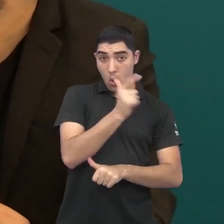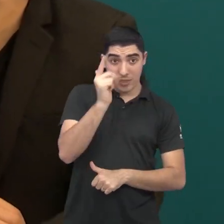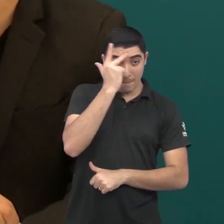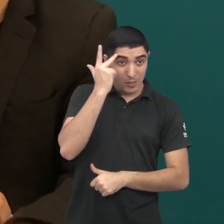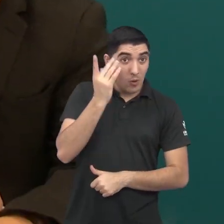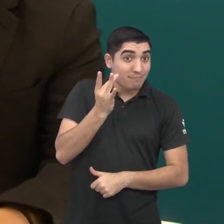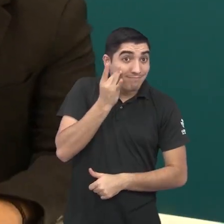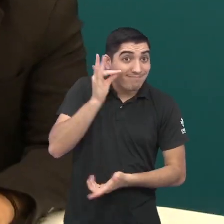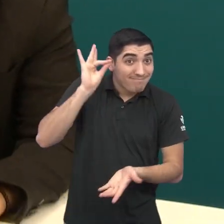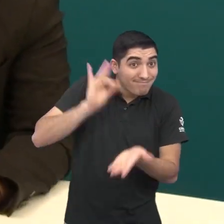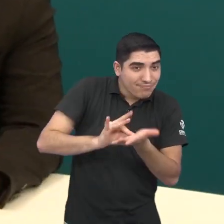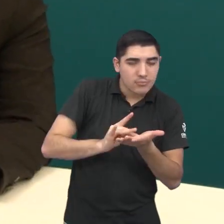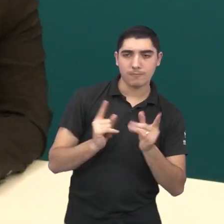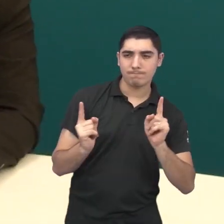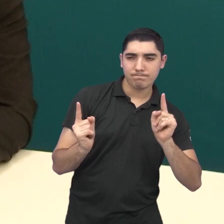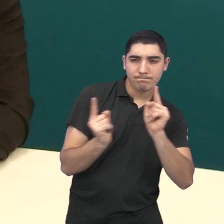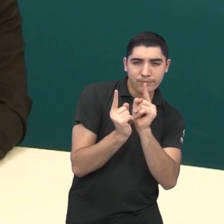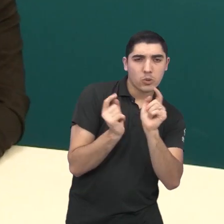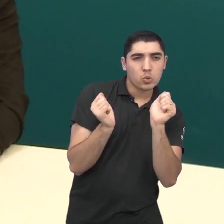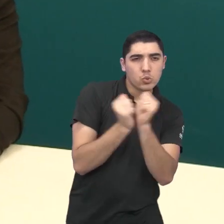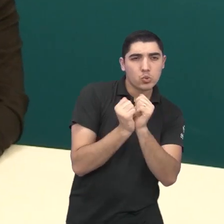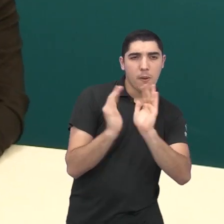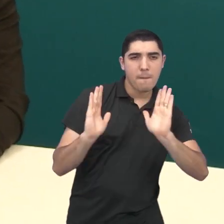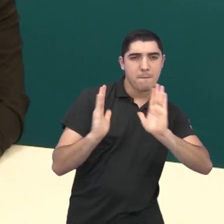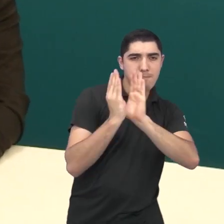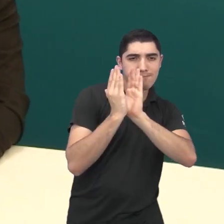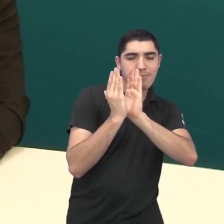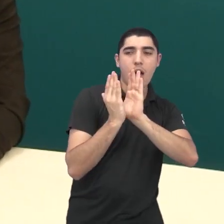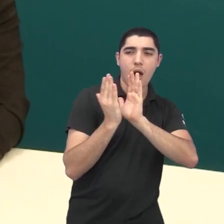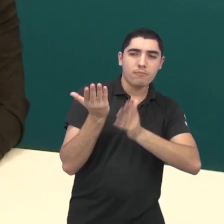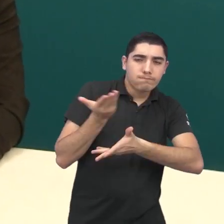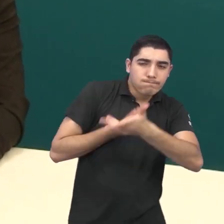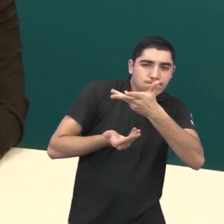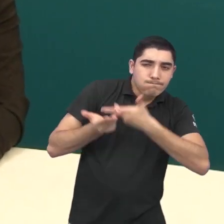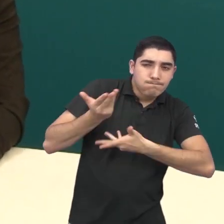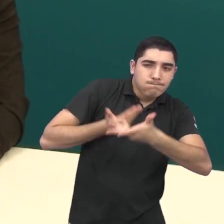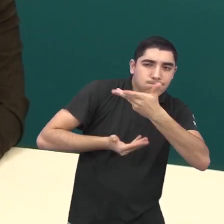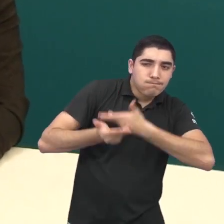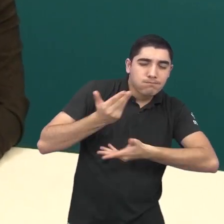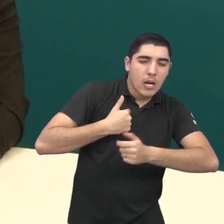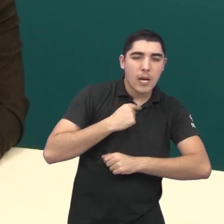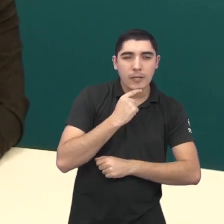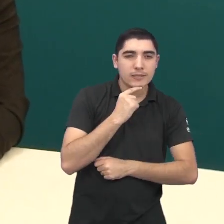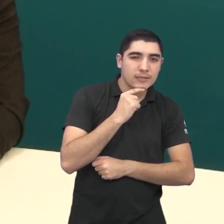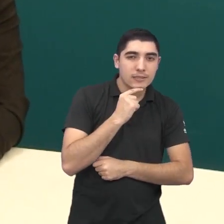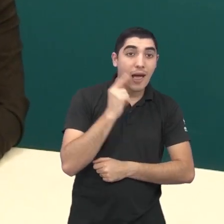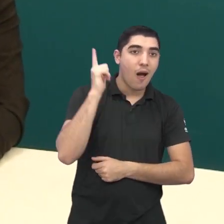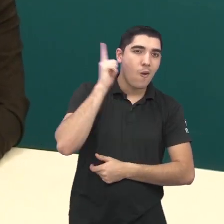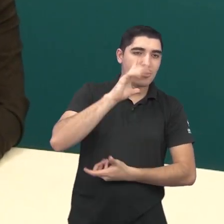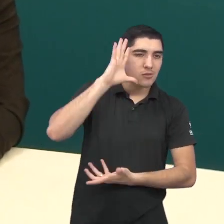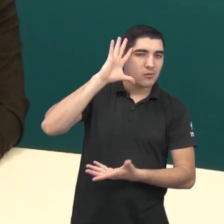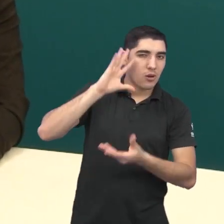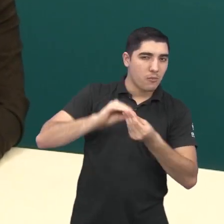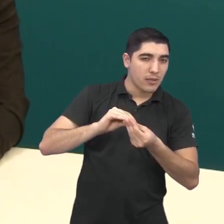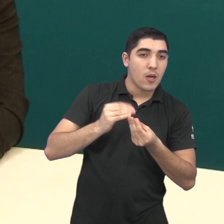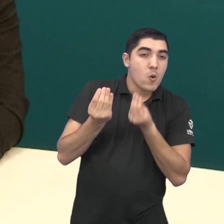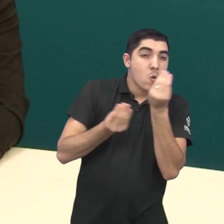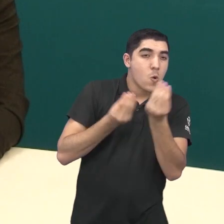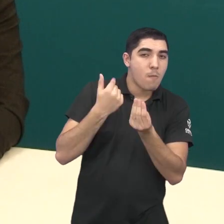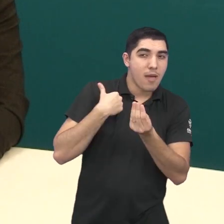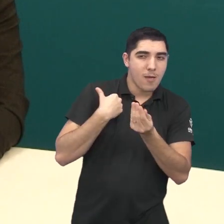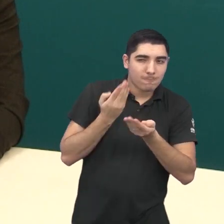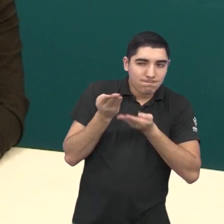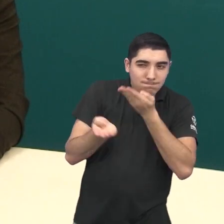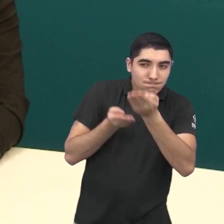ou com as pessoas que demandaram essa necessidade, né? E aí validando essas hipóteses eu consigo entender qual o caminho que o meu